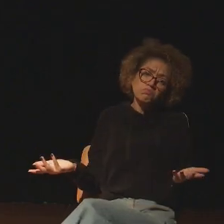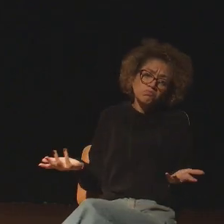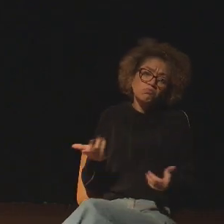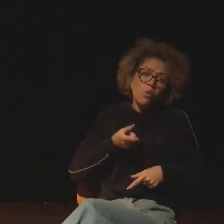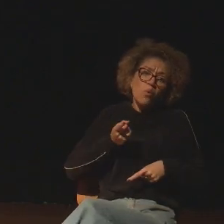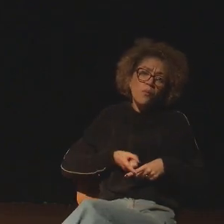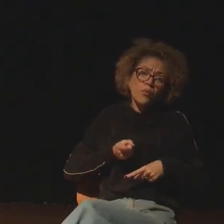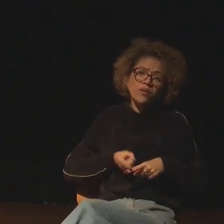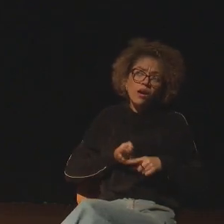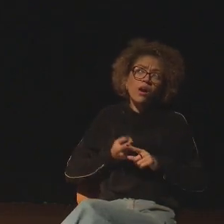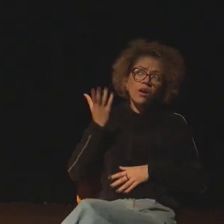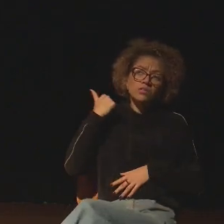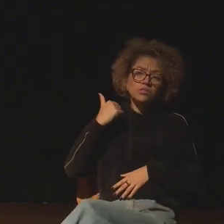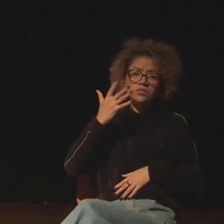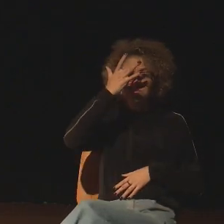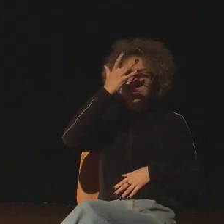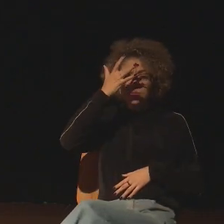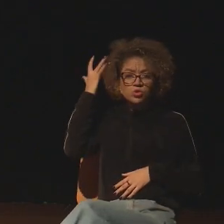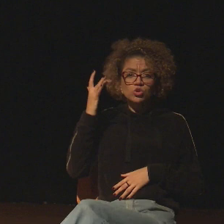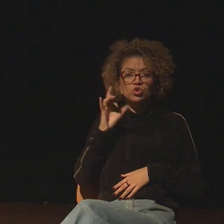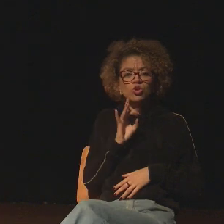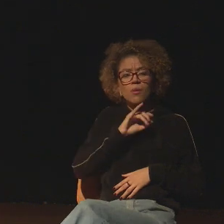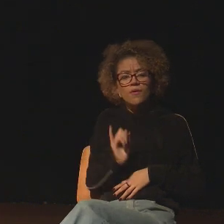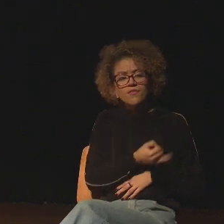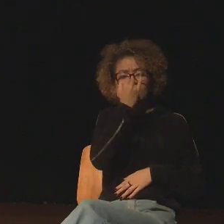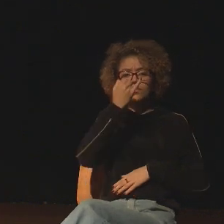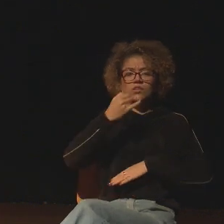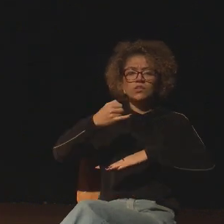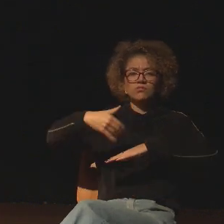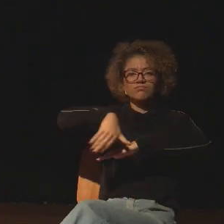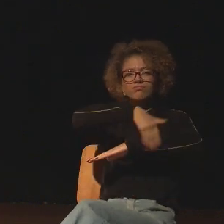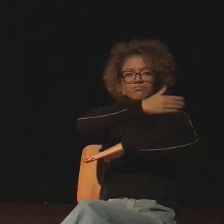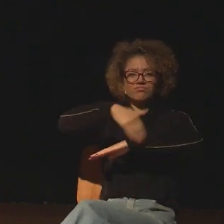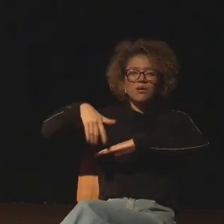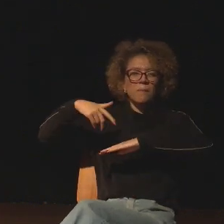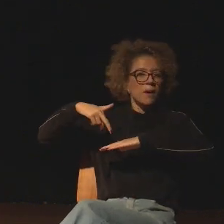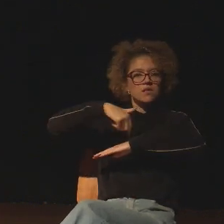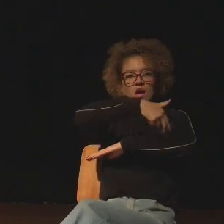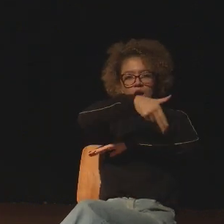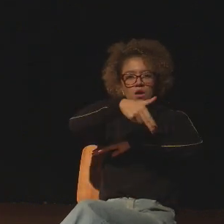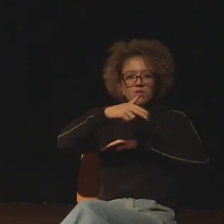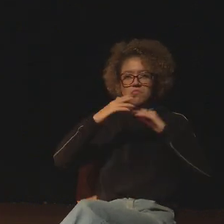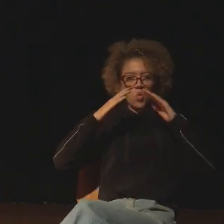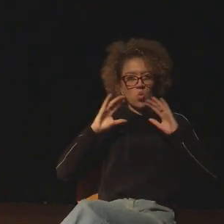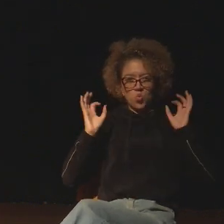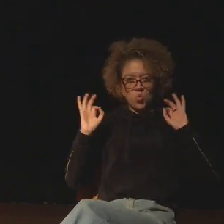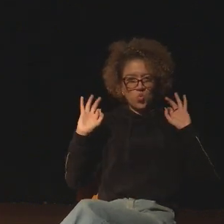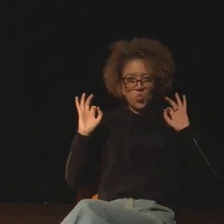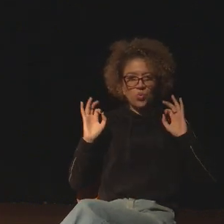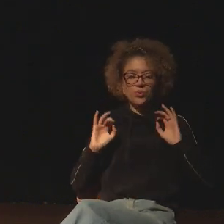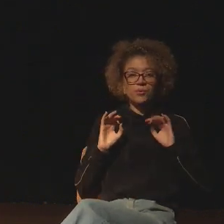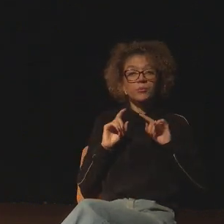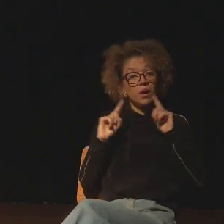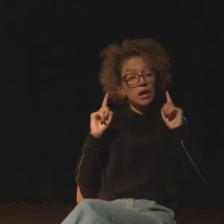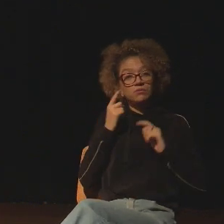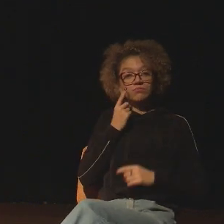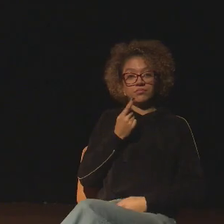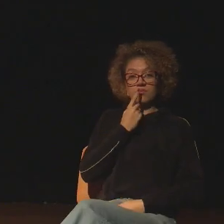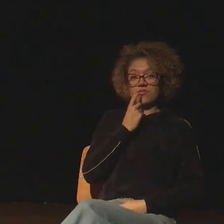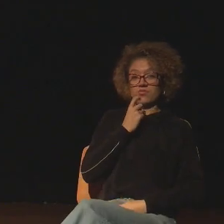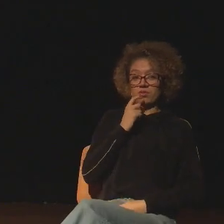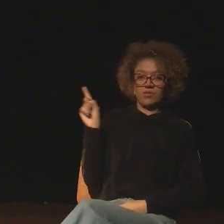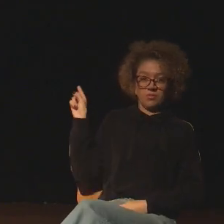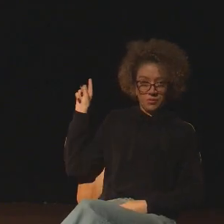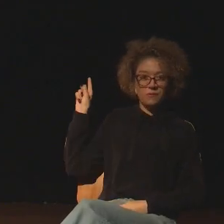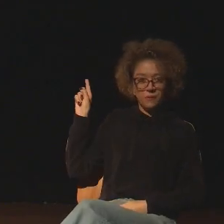só servia de passagem, né? Então, como se usa os espaços? Em geral, passagem, esse trecho em vermelho,